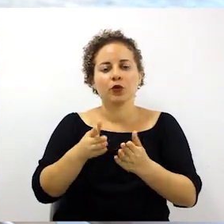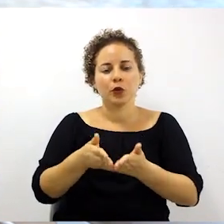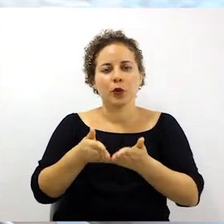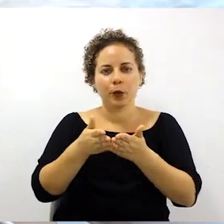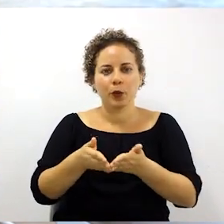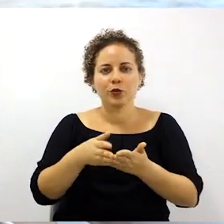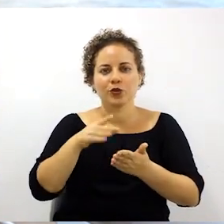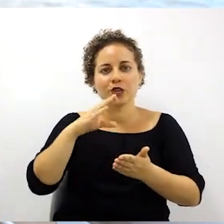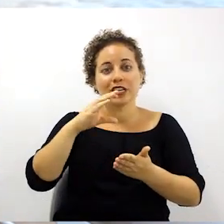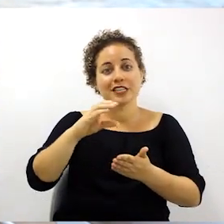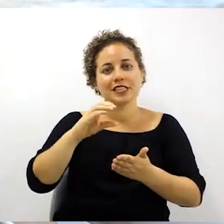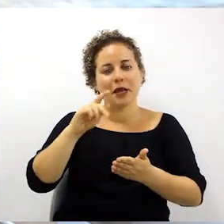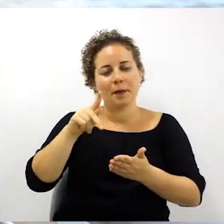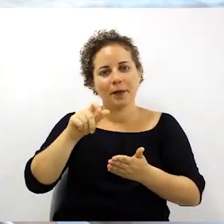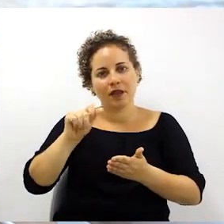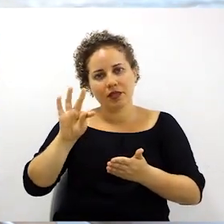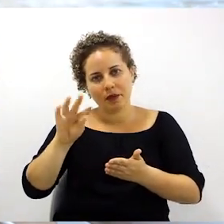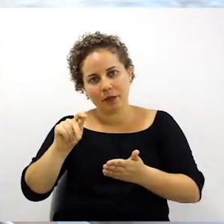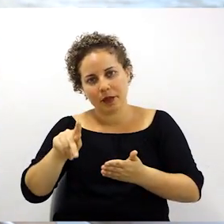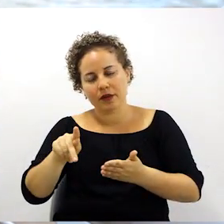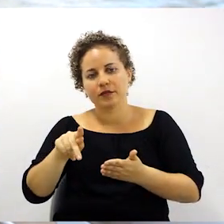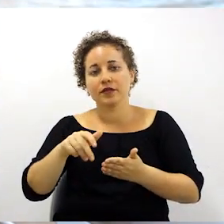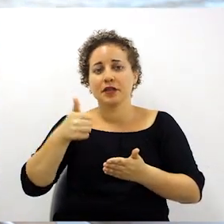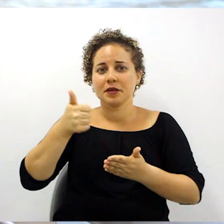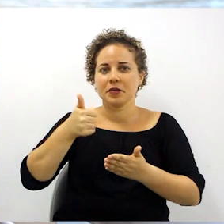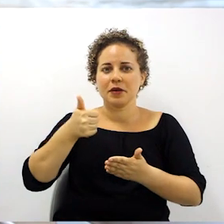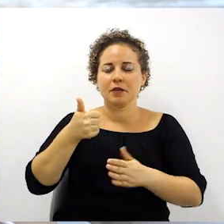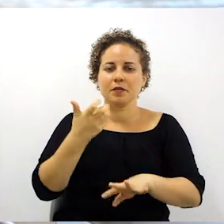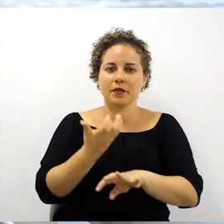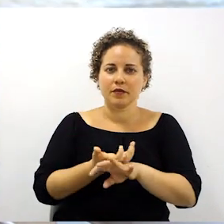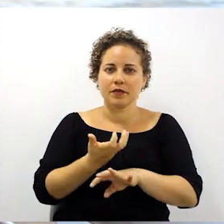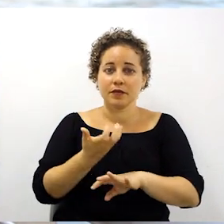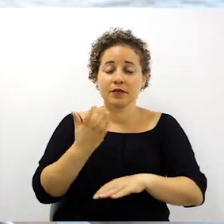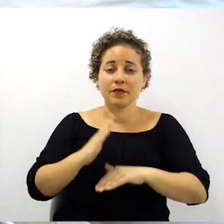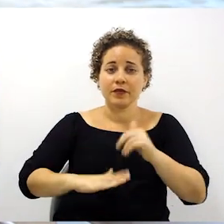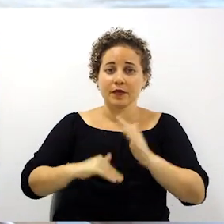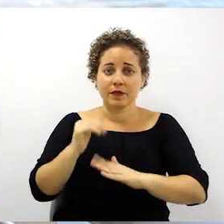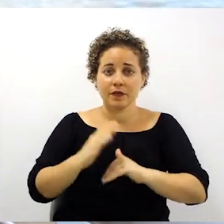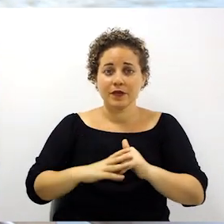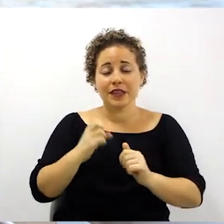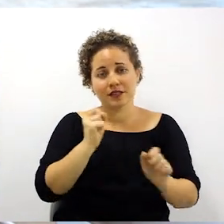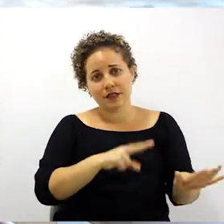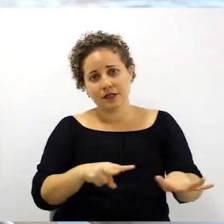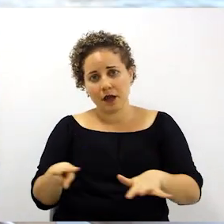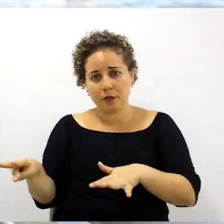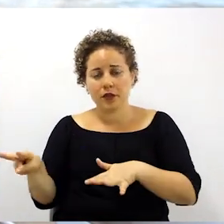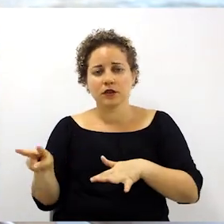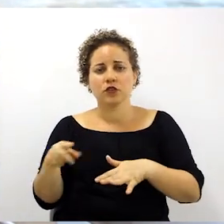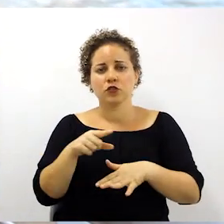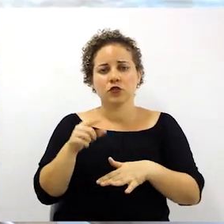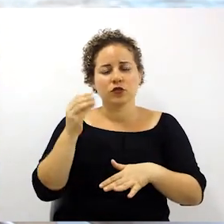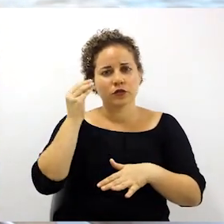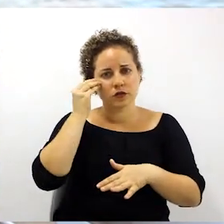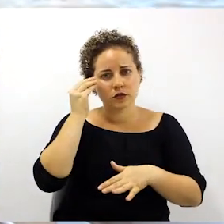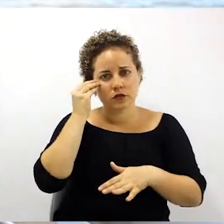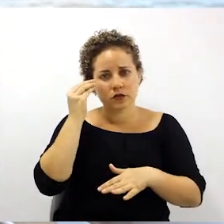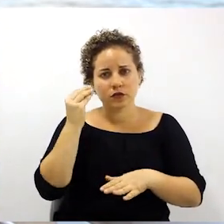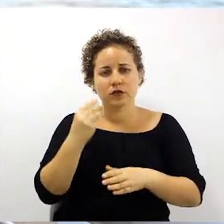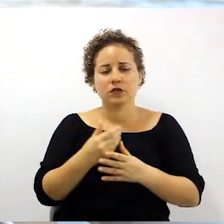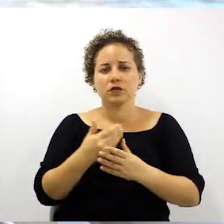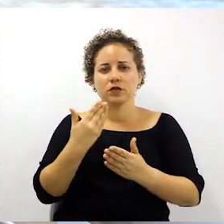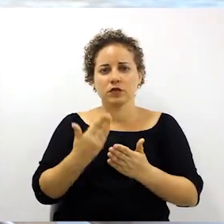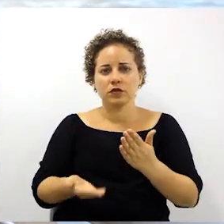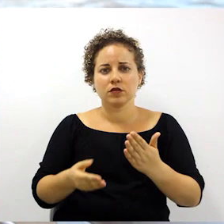constituir a CEPATP. Observem que nessa primeira competência, nessa competência dessa semana, nós vimos o acidente